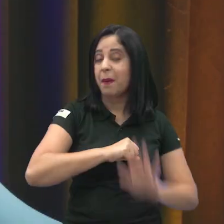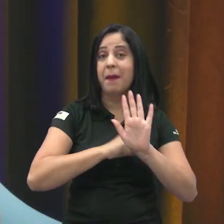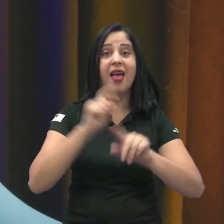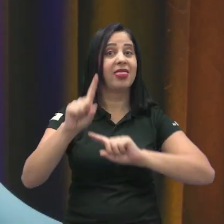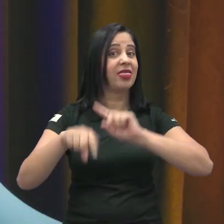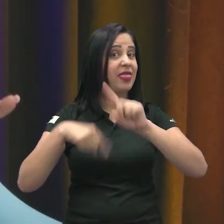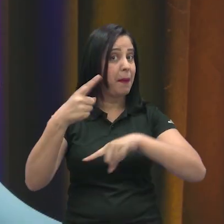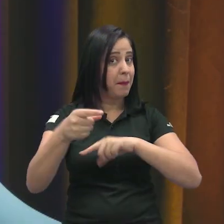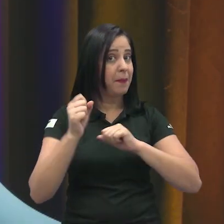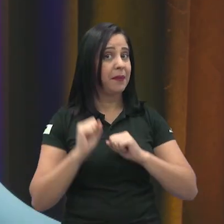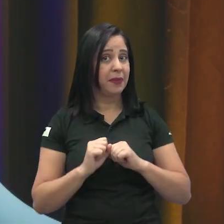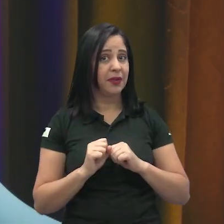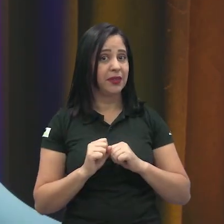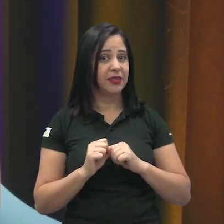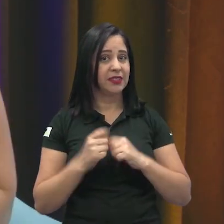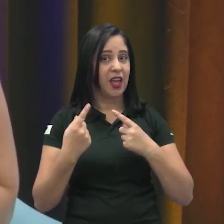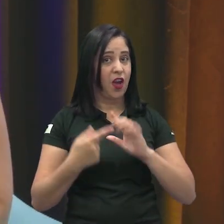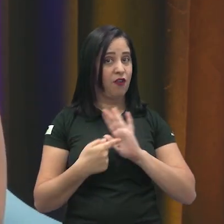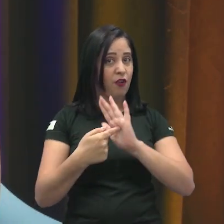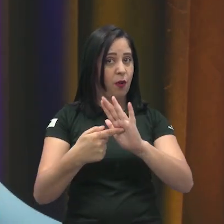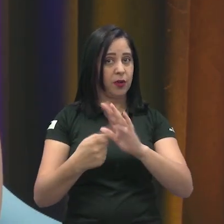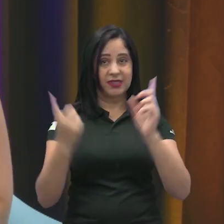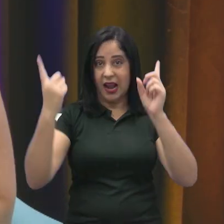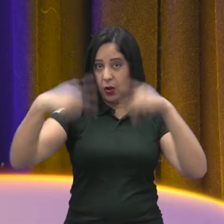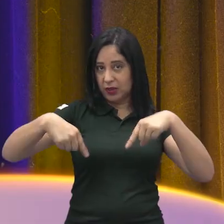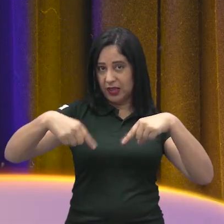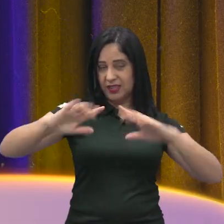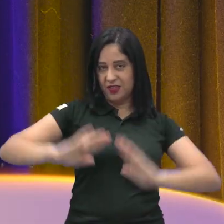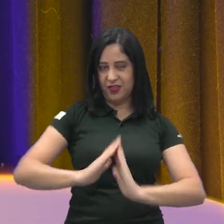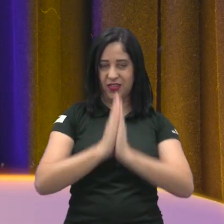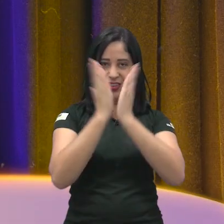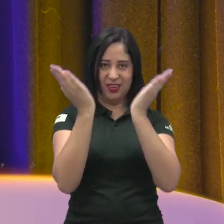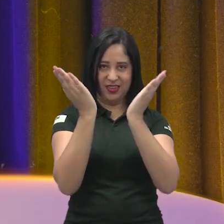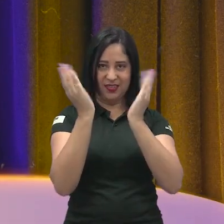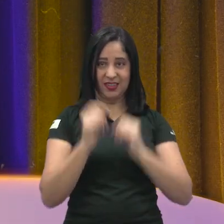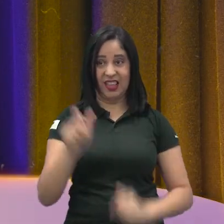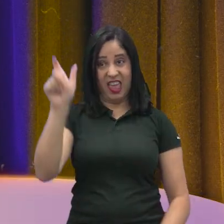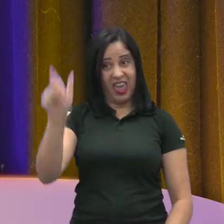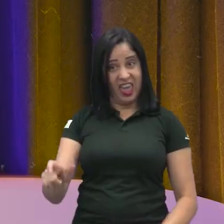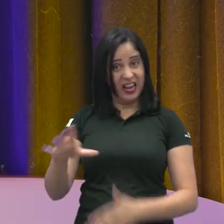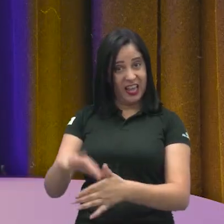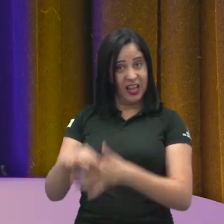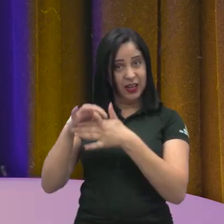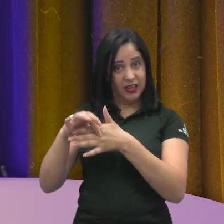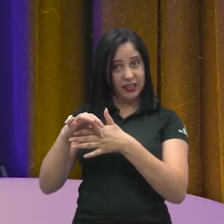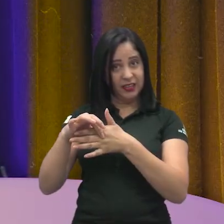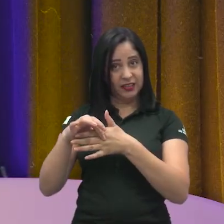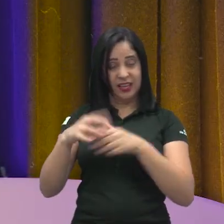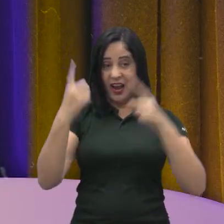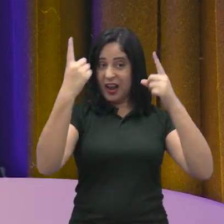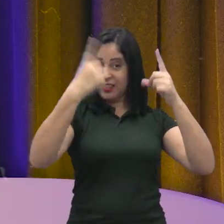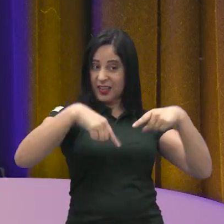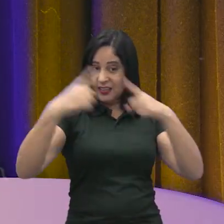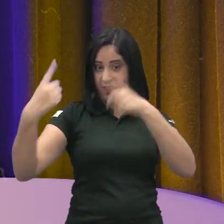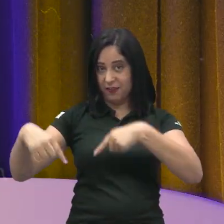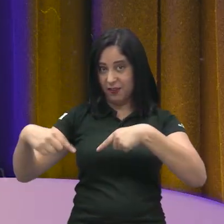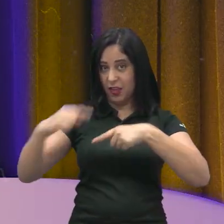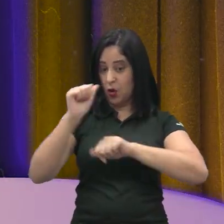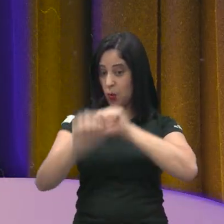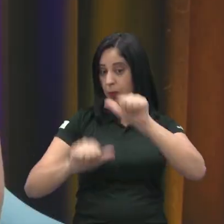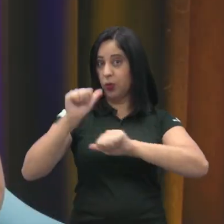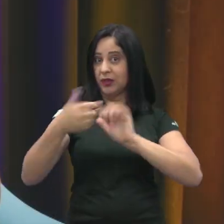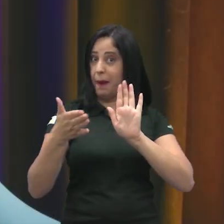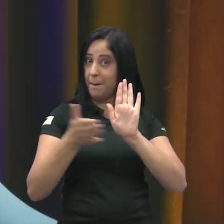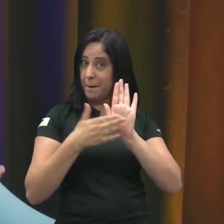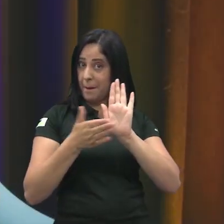no próximo bloco e último tem o Desafio Inspiração com Rodrigo Peixoto, um líder que transforma desafios em inovação e